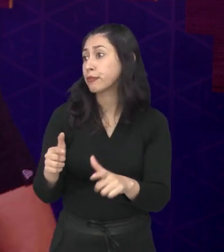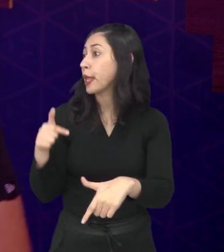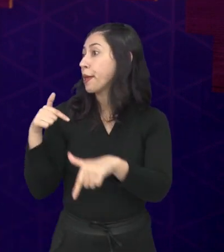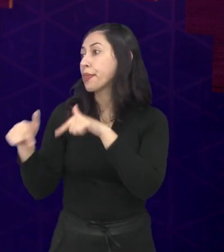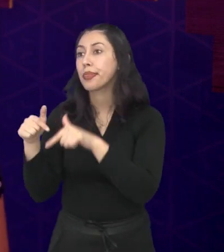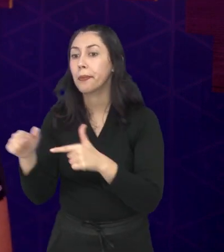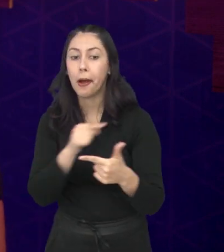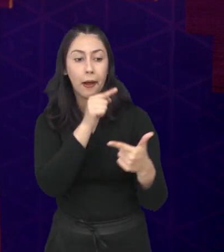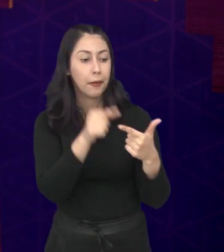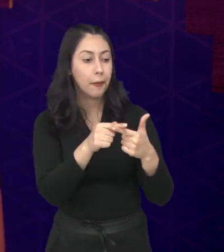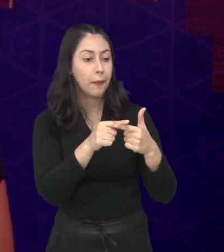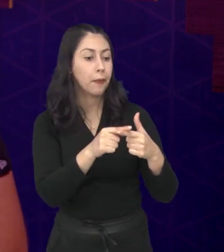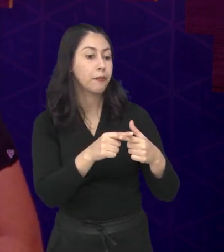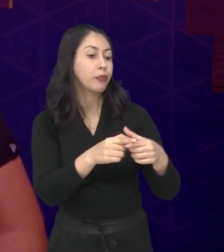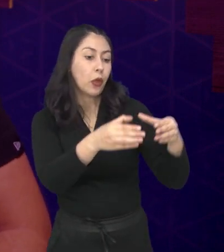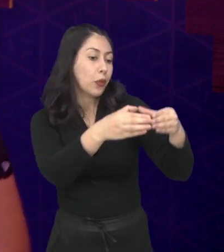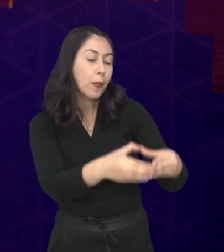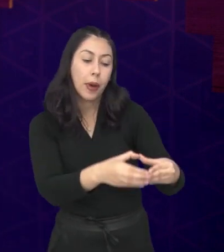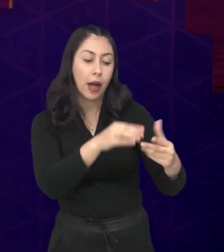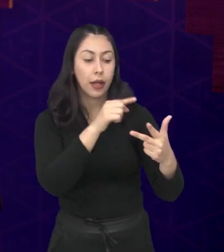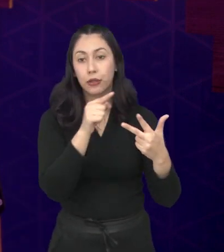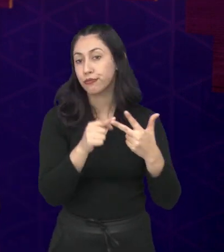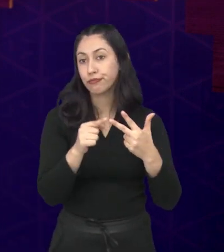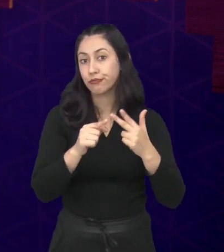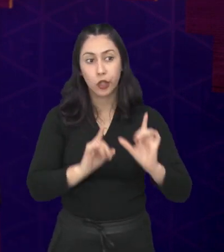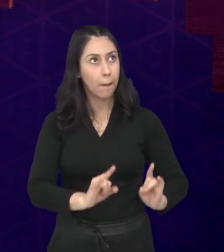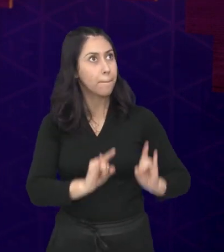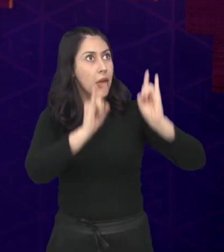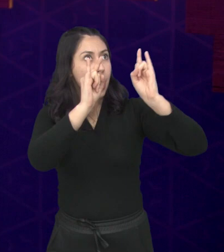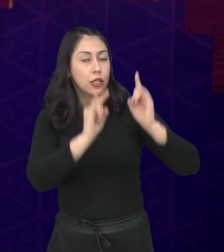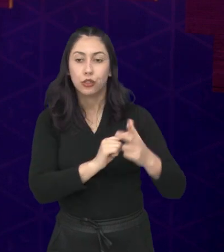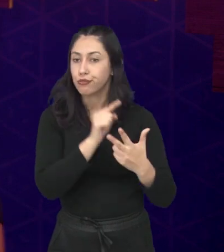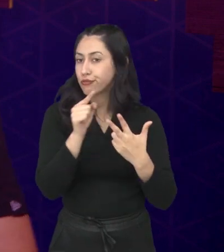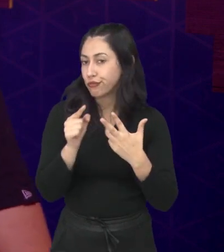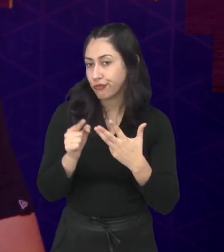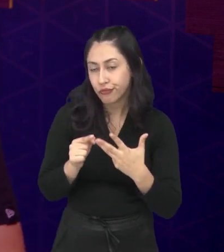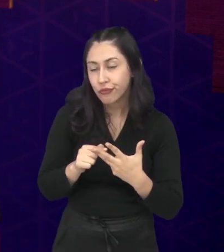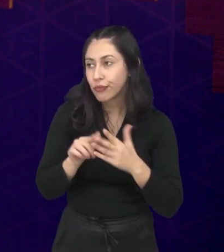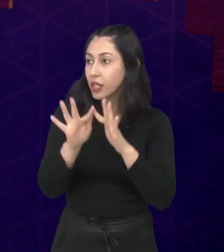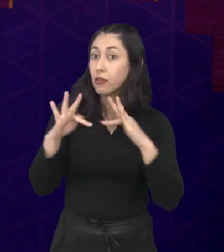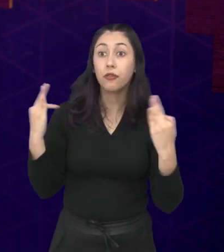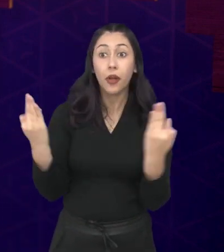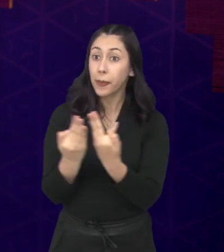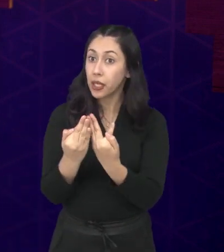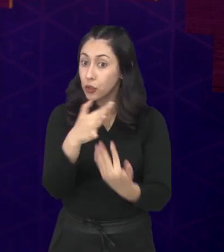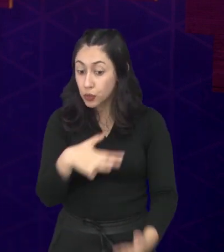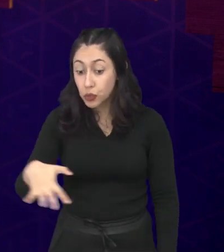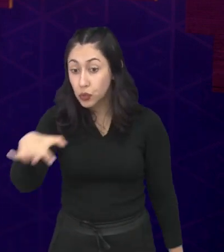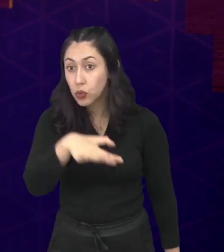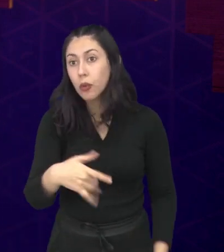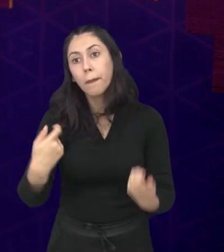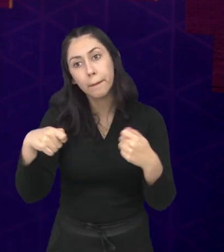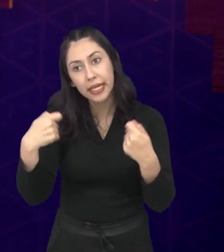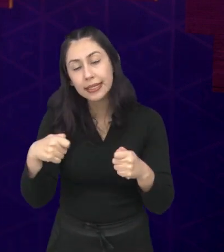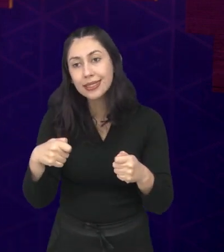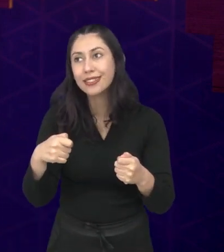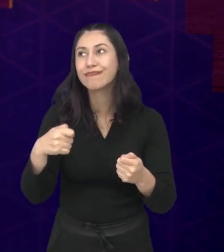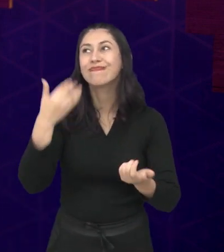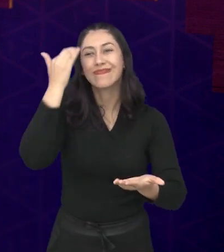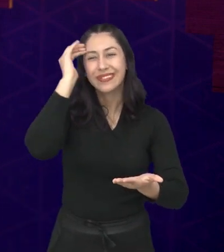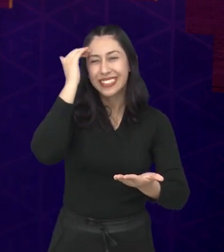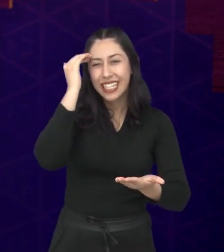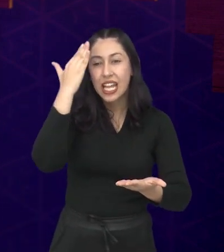vida. No trabalho, no seu bairro, no seu prédio, na sua família. Você precisa aprender a